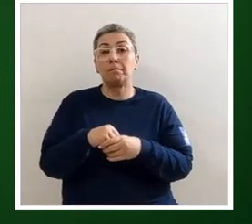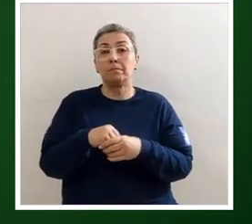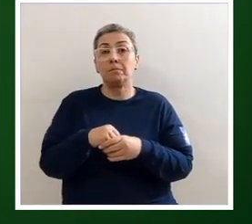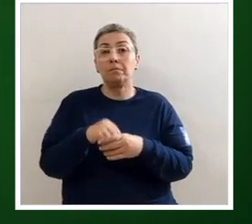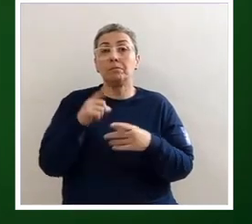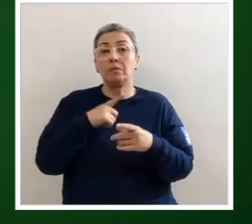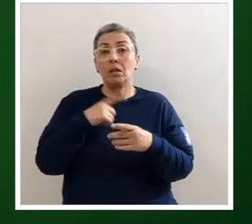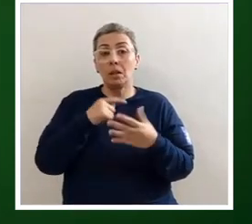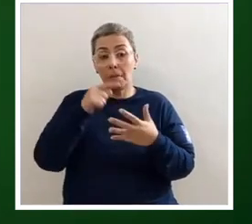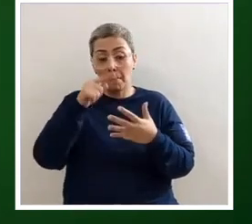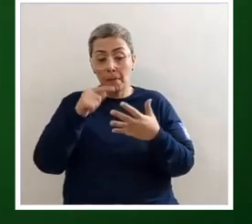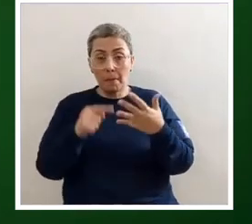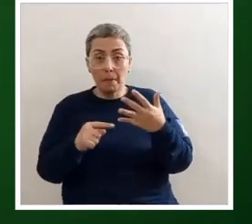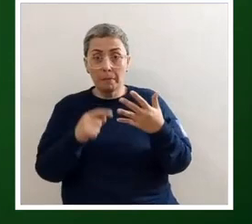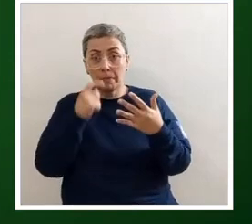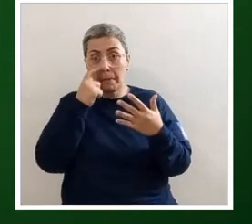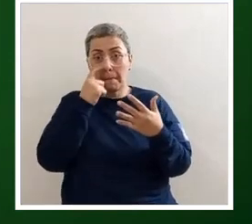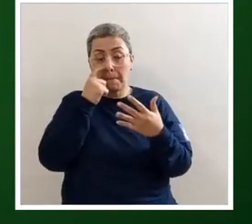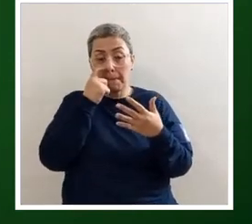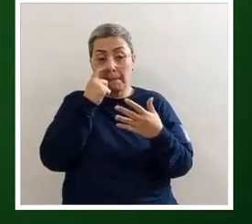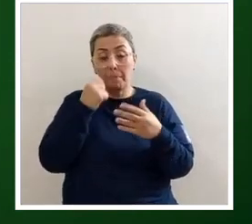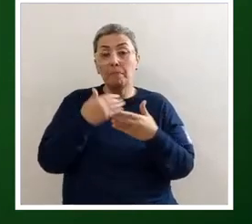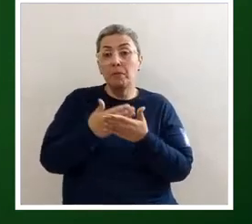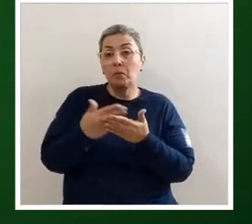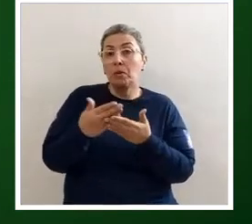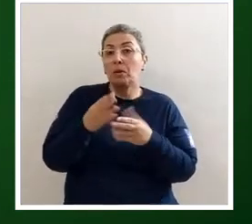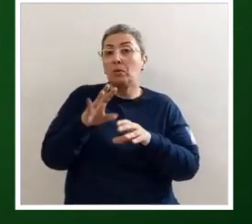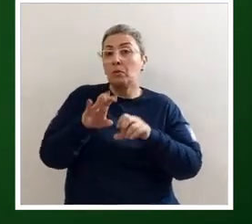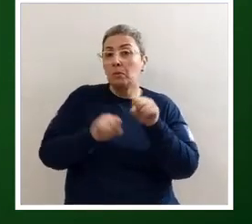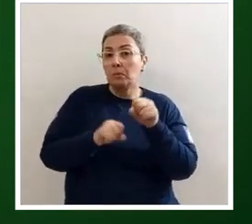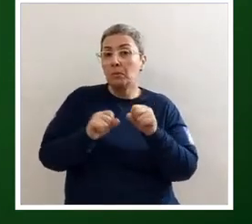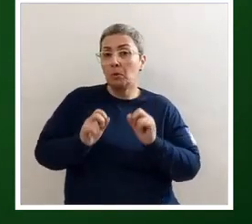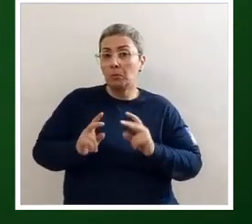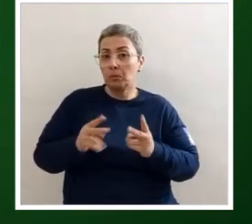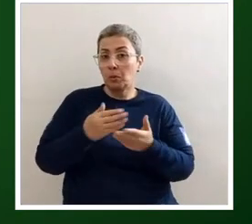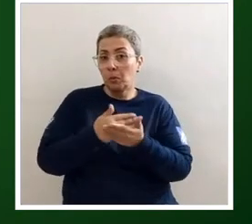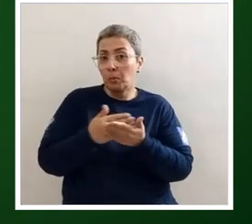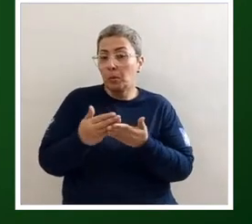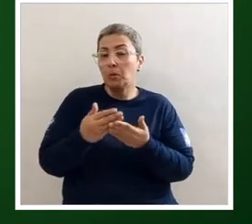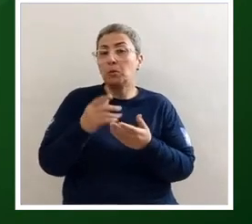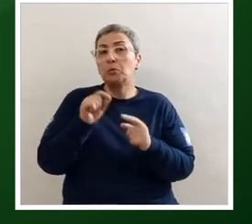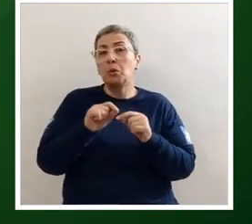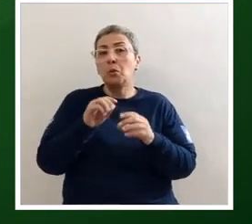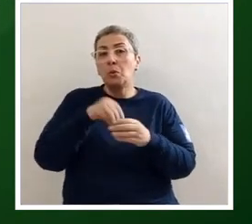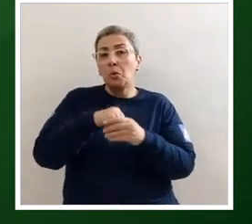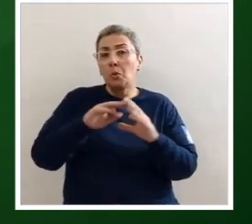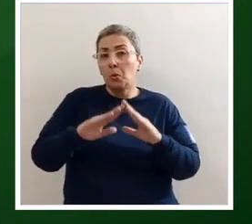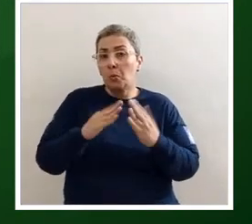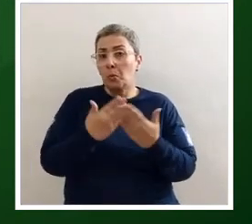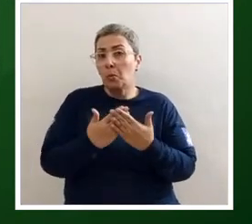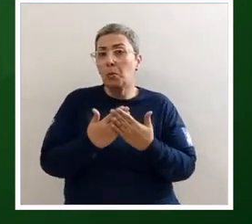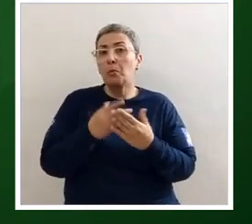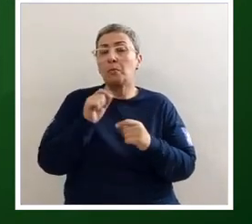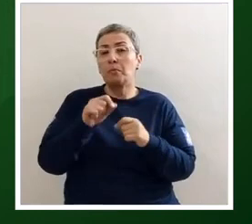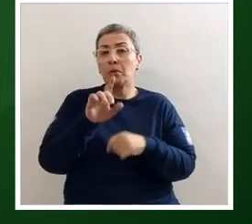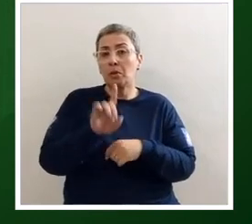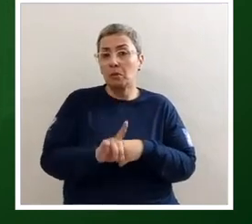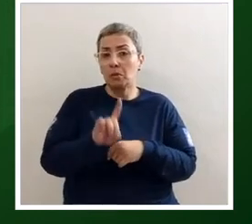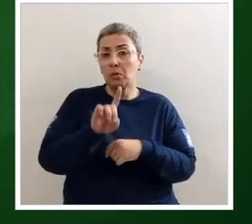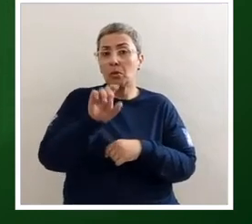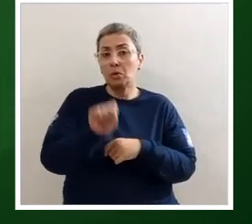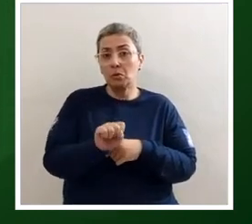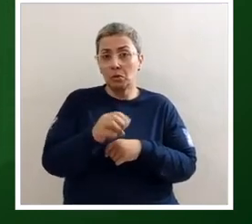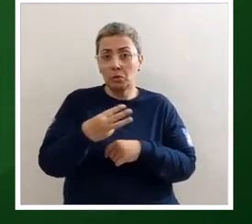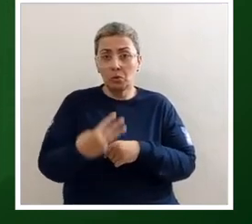dessa sequência que nós iniciamos de Formação eu iniciei na escola na diretoria de